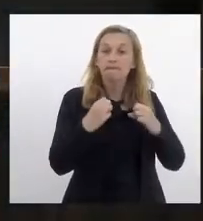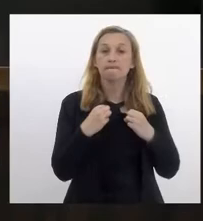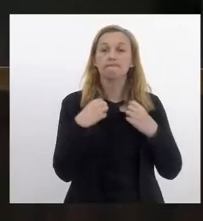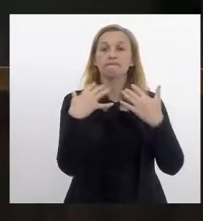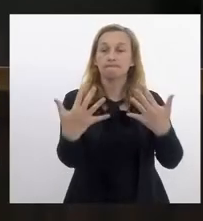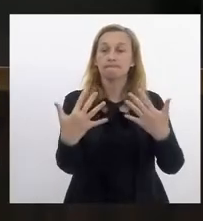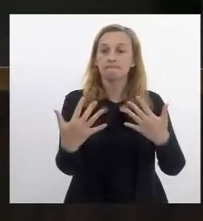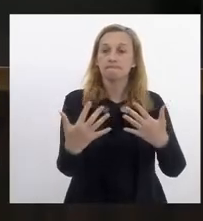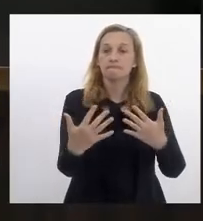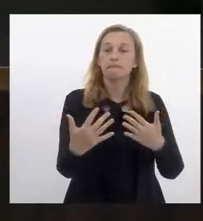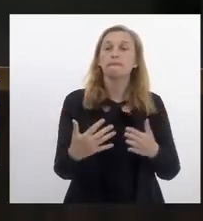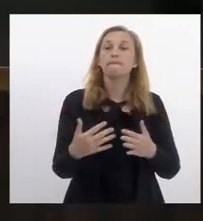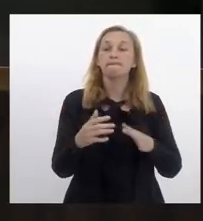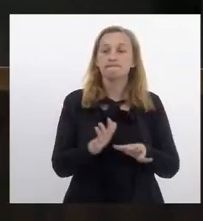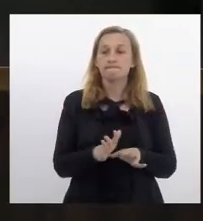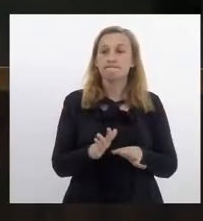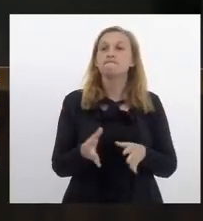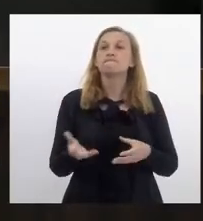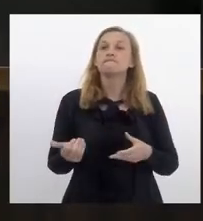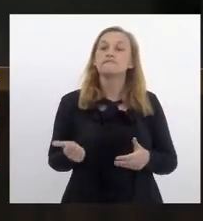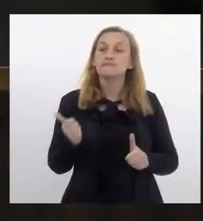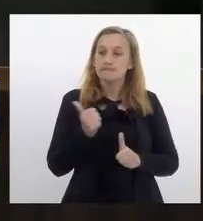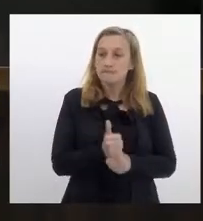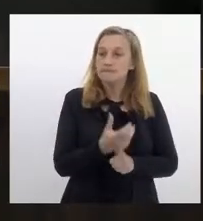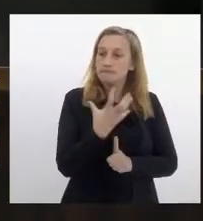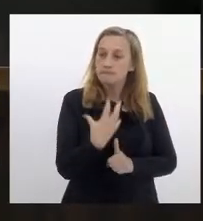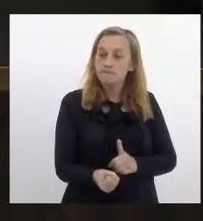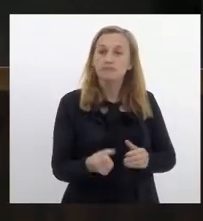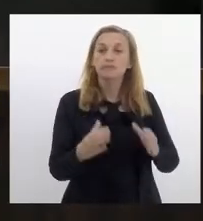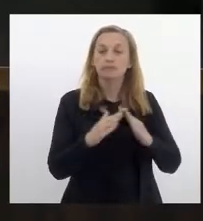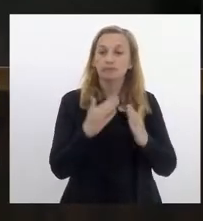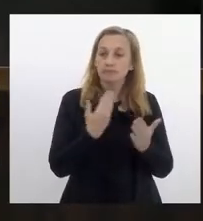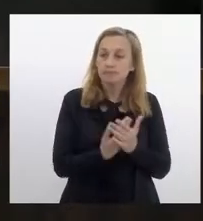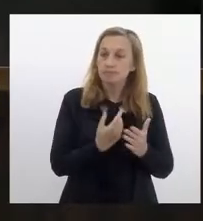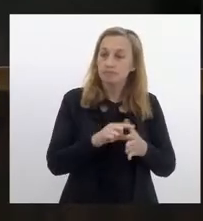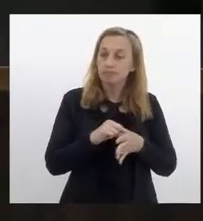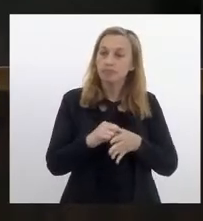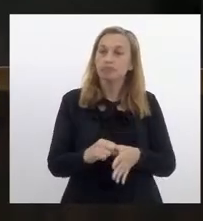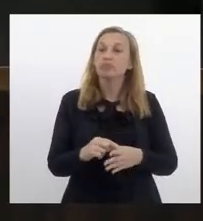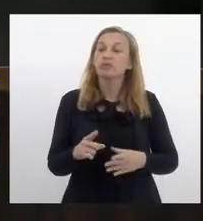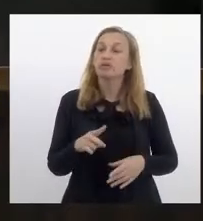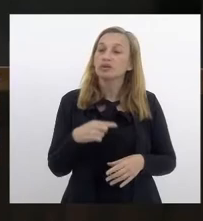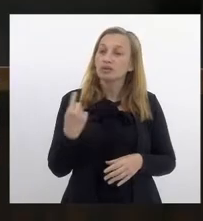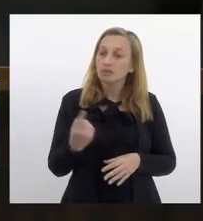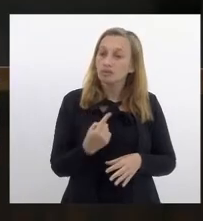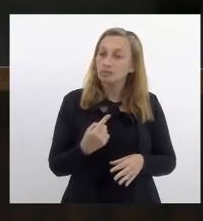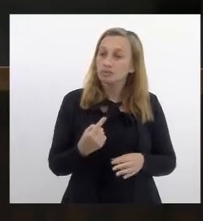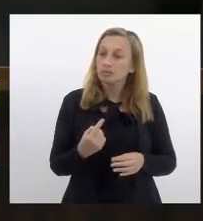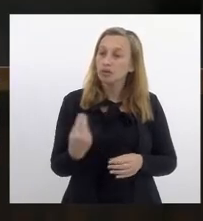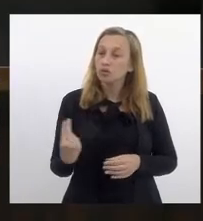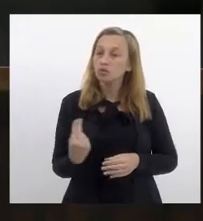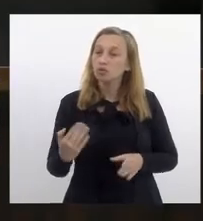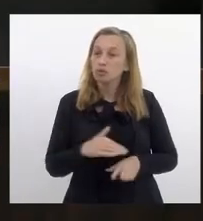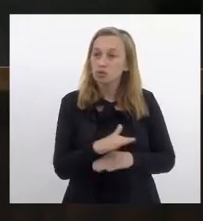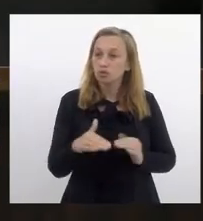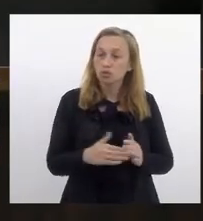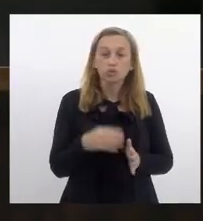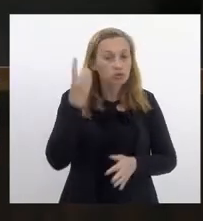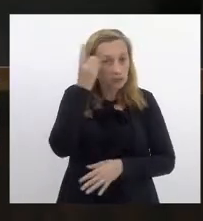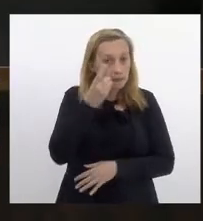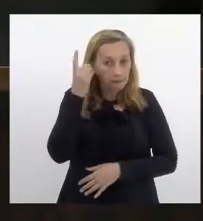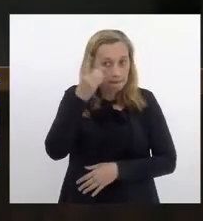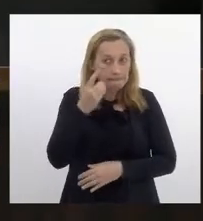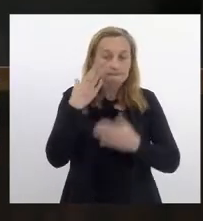públicas. Vamos acatar o substitutivo, vamos fazer uma reunião do colégio de líderes. Então, nós vamos dar protagonismo para todos os parlamentares